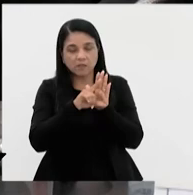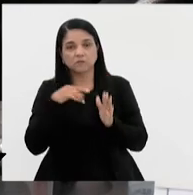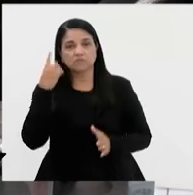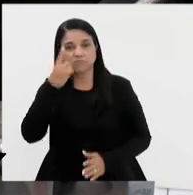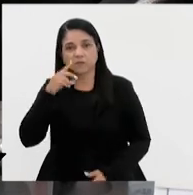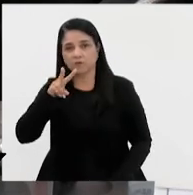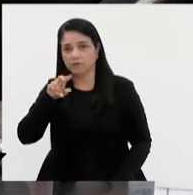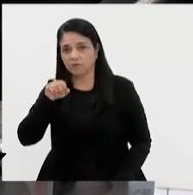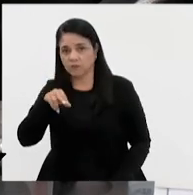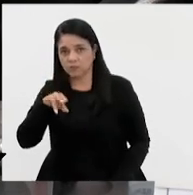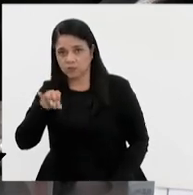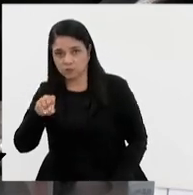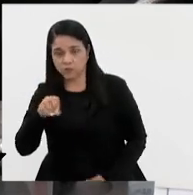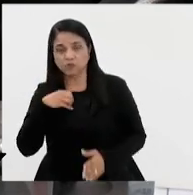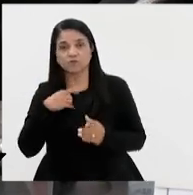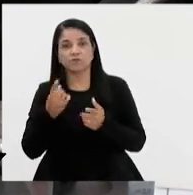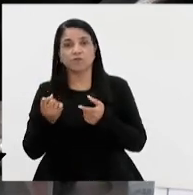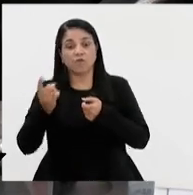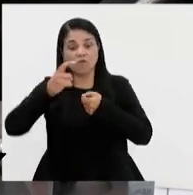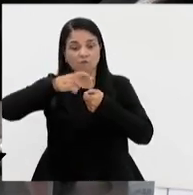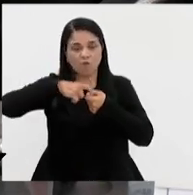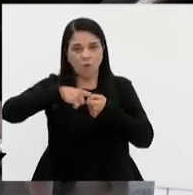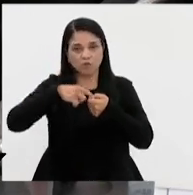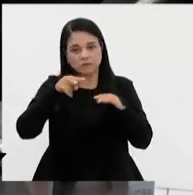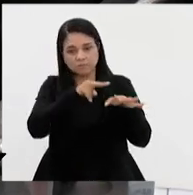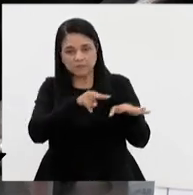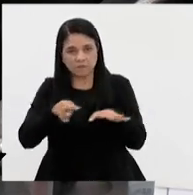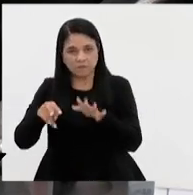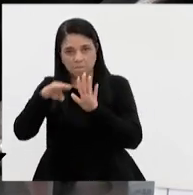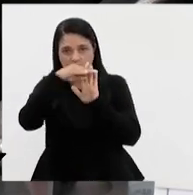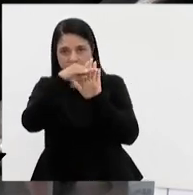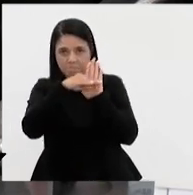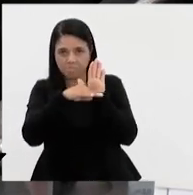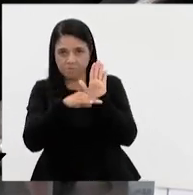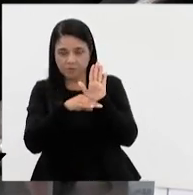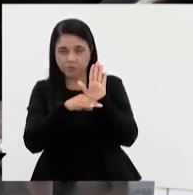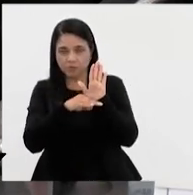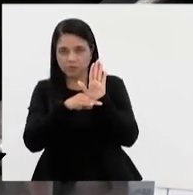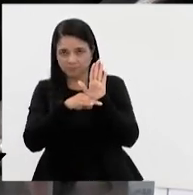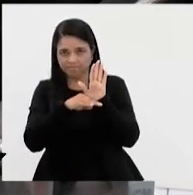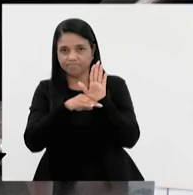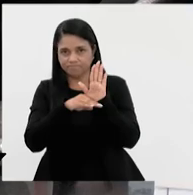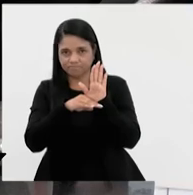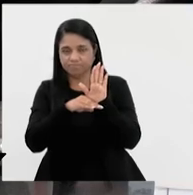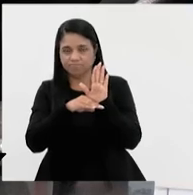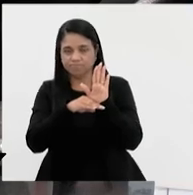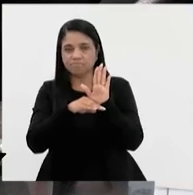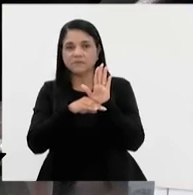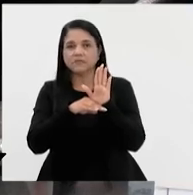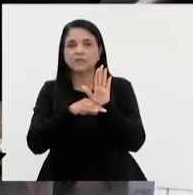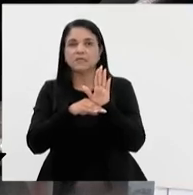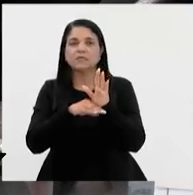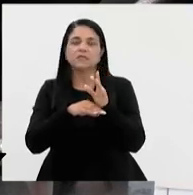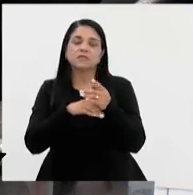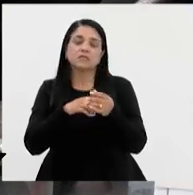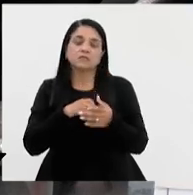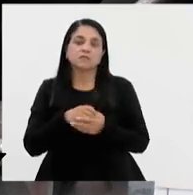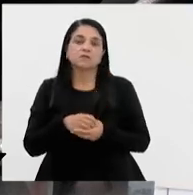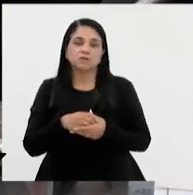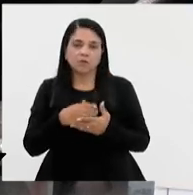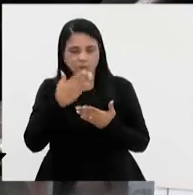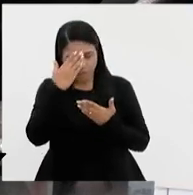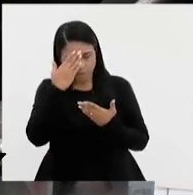Cozzolino voltassem à próxima pauta ordinária, porque não será uma pauta extraordinária de esporte. Entendo. Senão eles vão ficar lá para frente. Pela